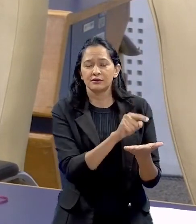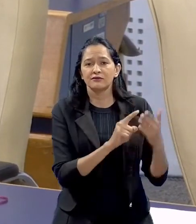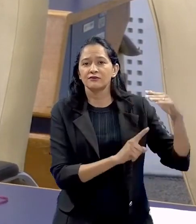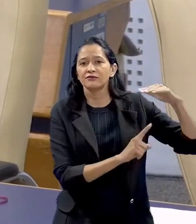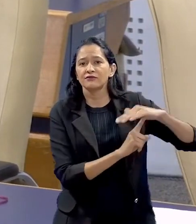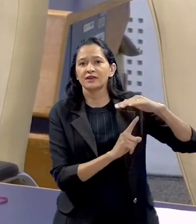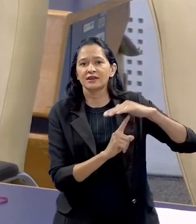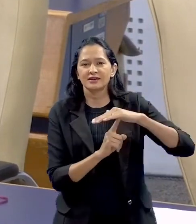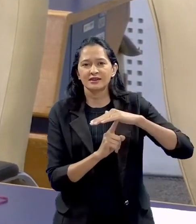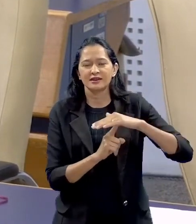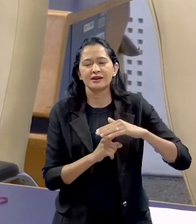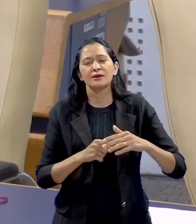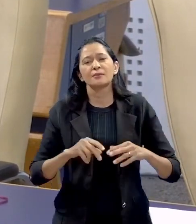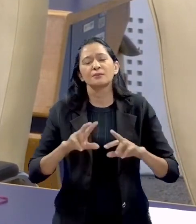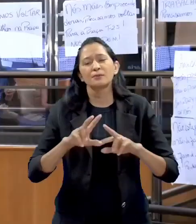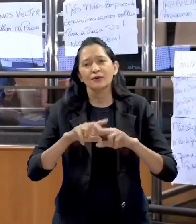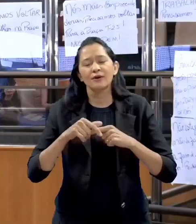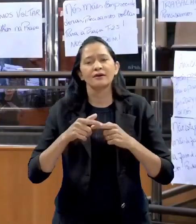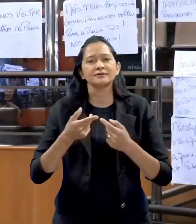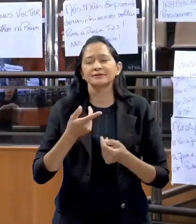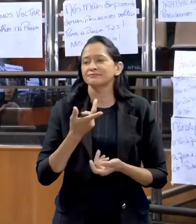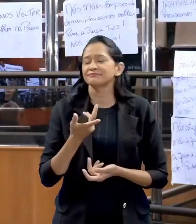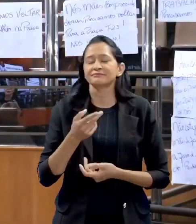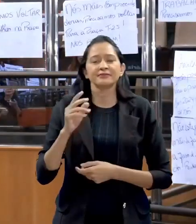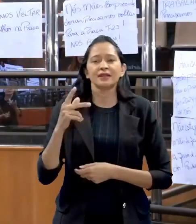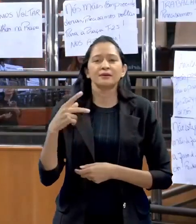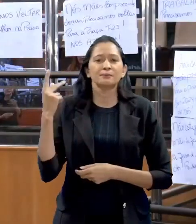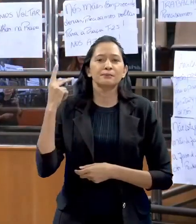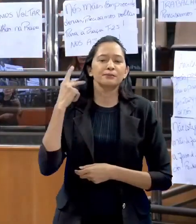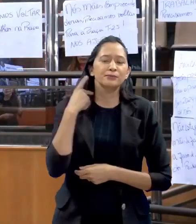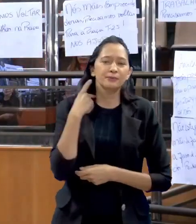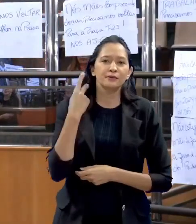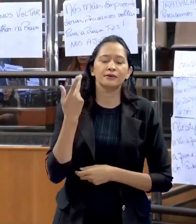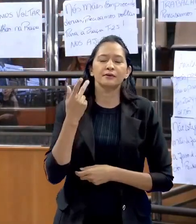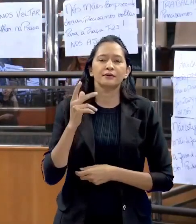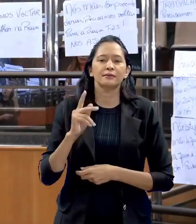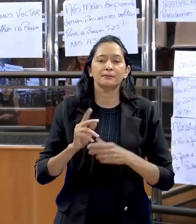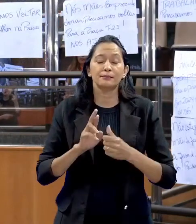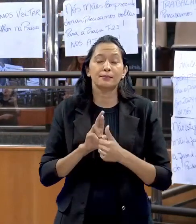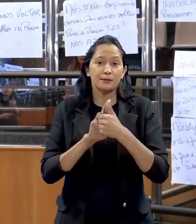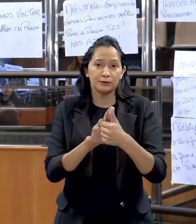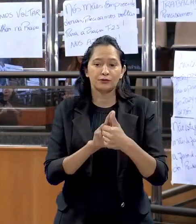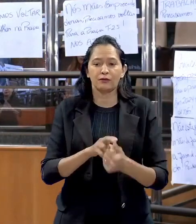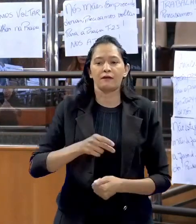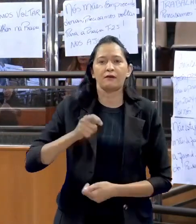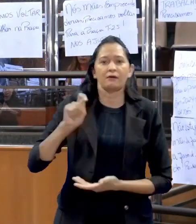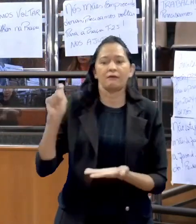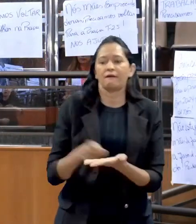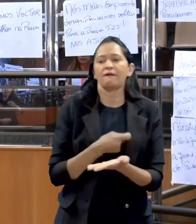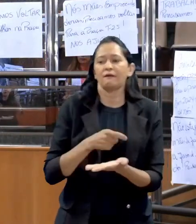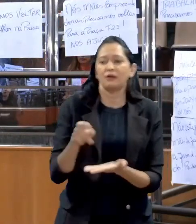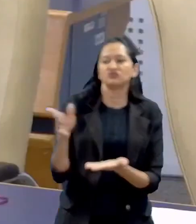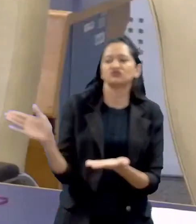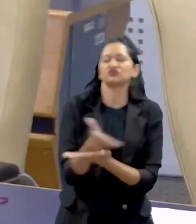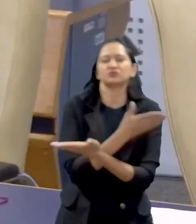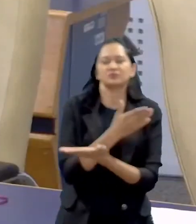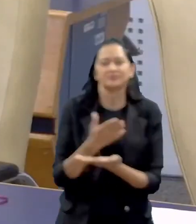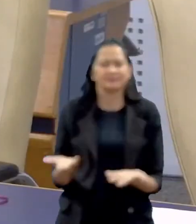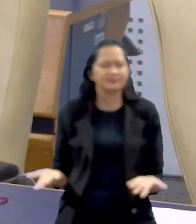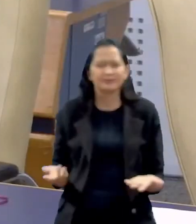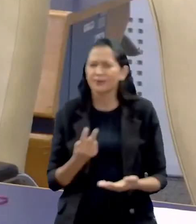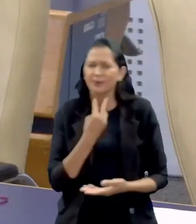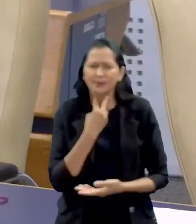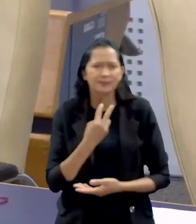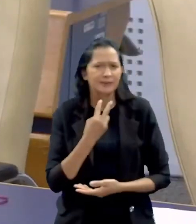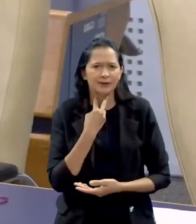uma caneta. Uma caneta impedir as pessoas de trabalhar, o que é isso? Isso não pode acontecer, então contem aí com